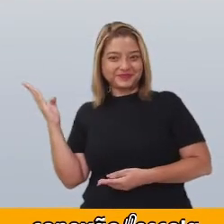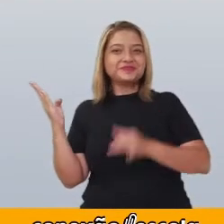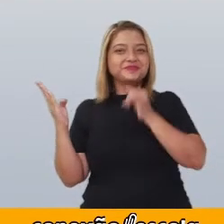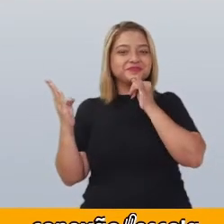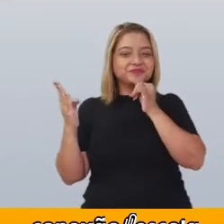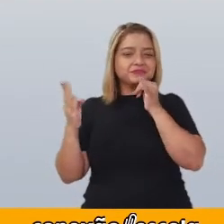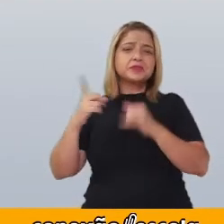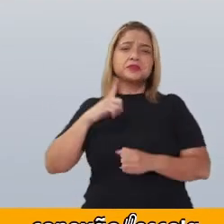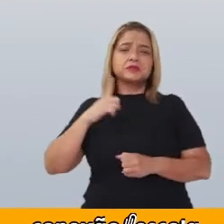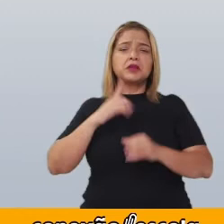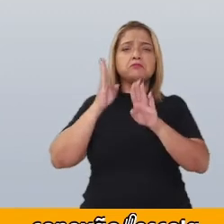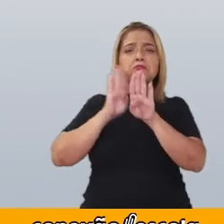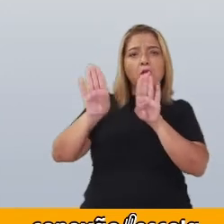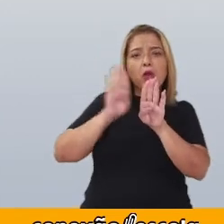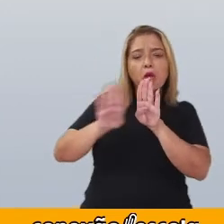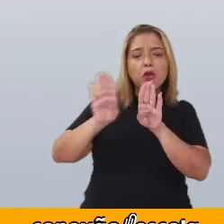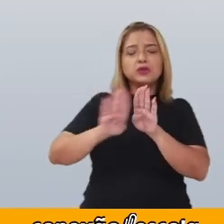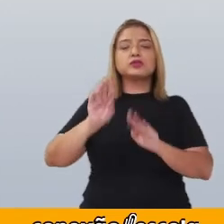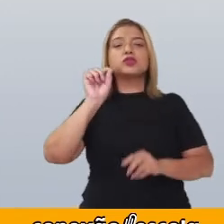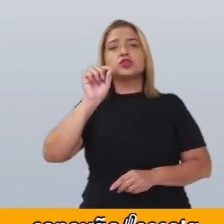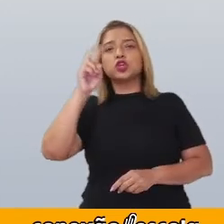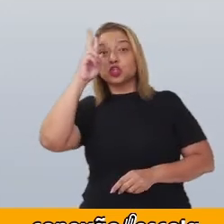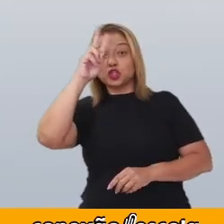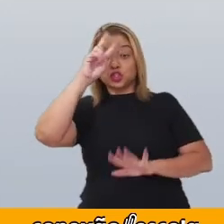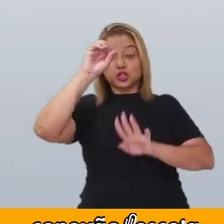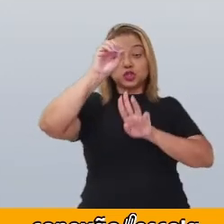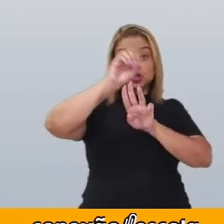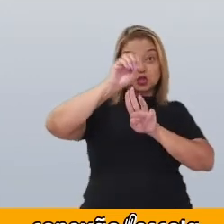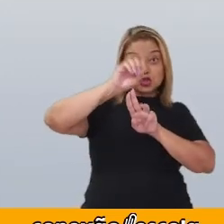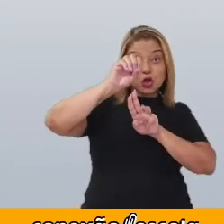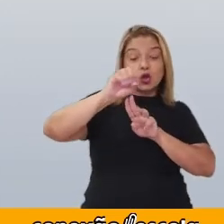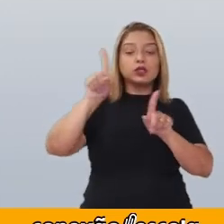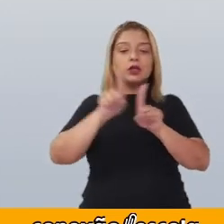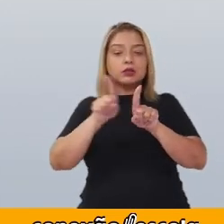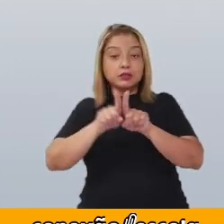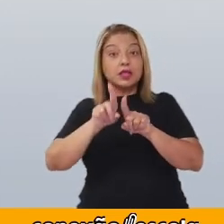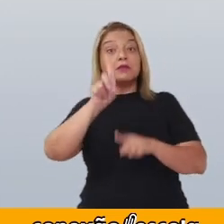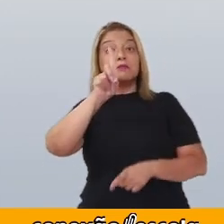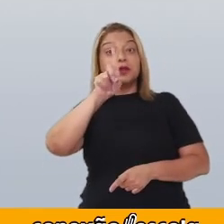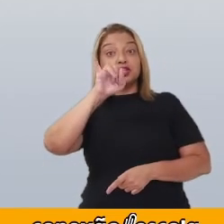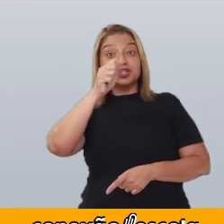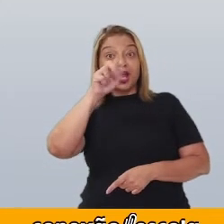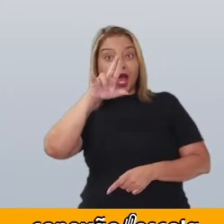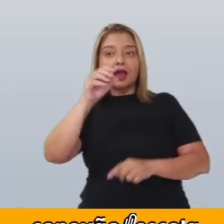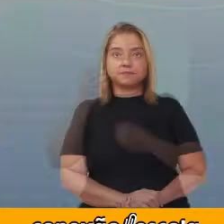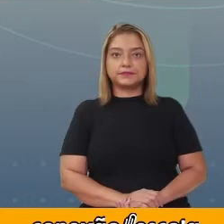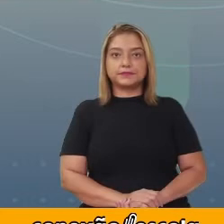os blogs, os stories e diários virtuais.